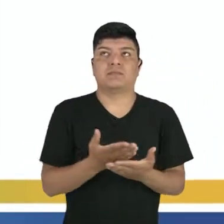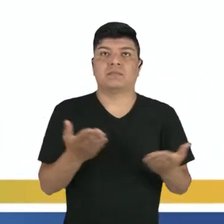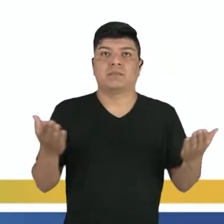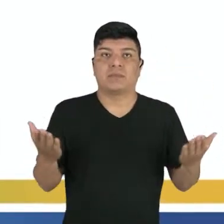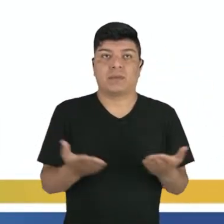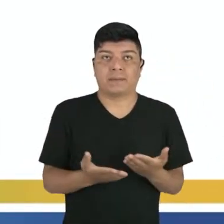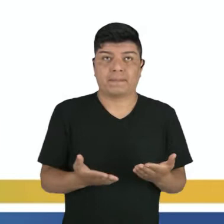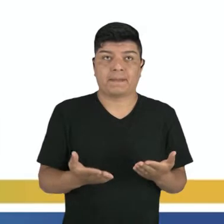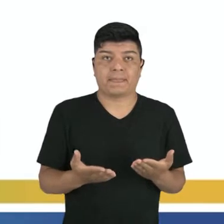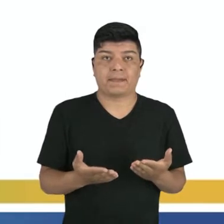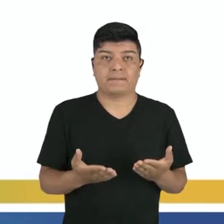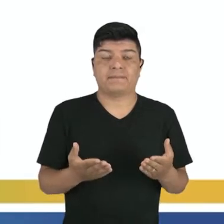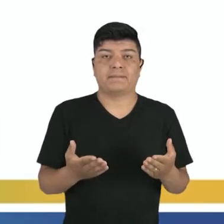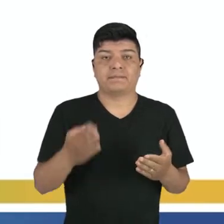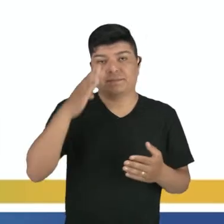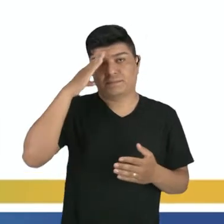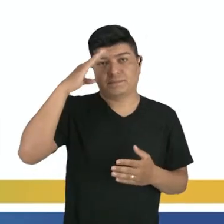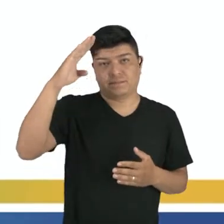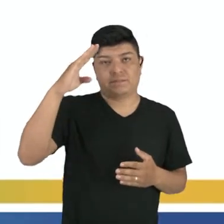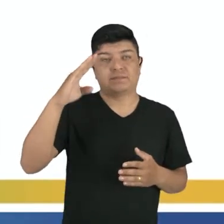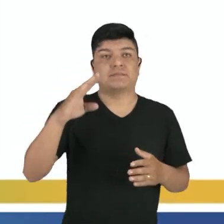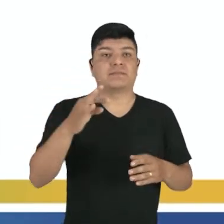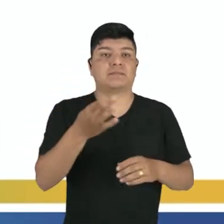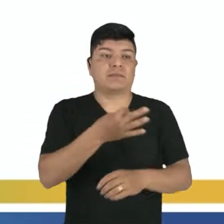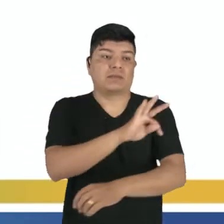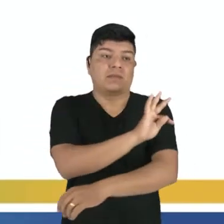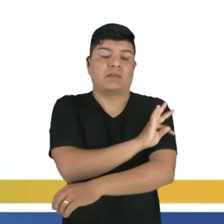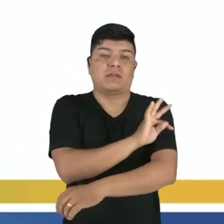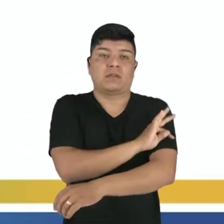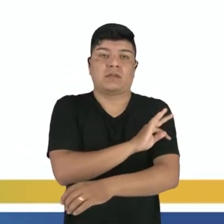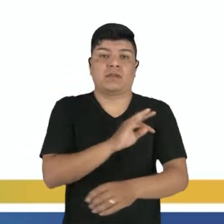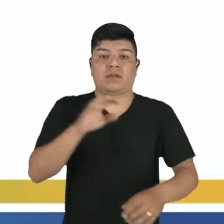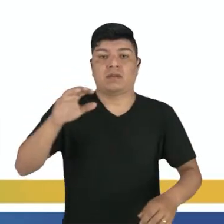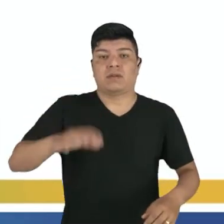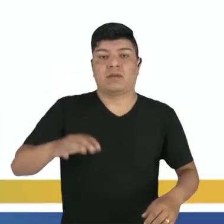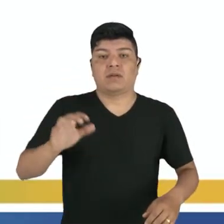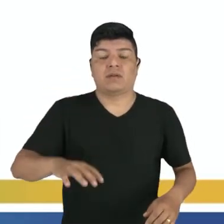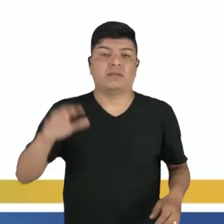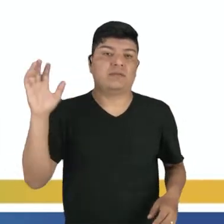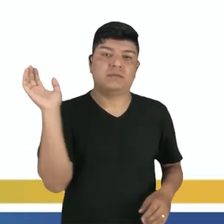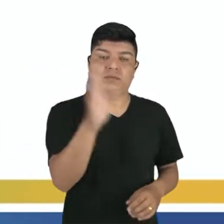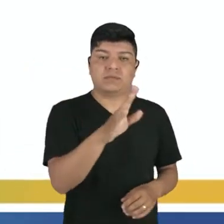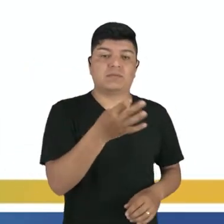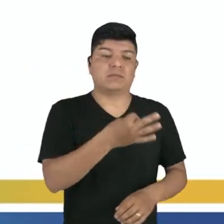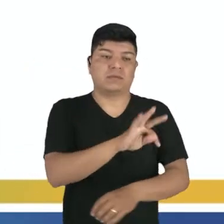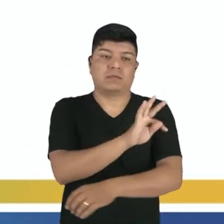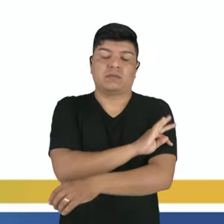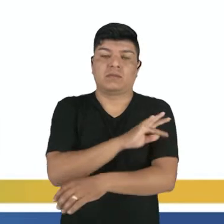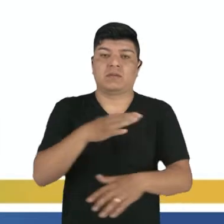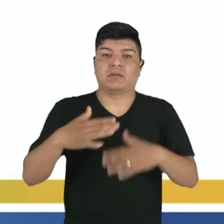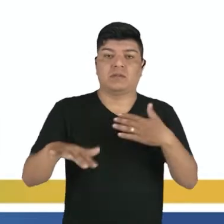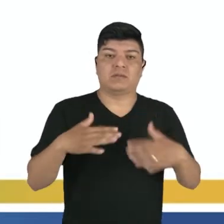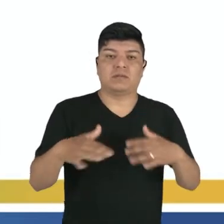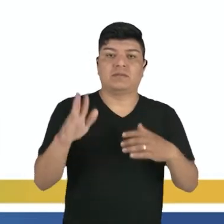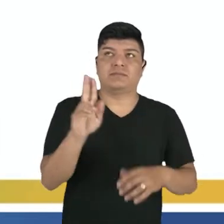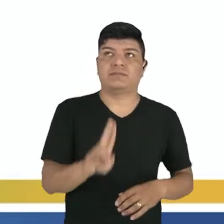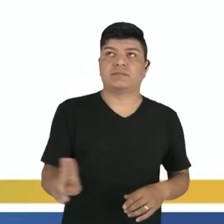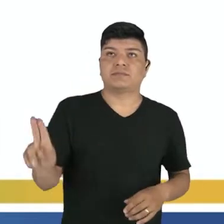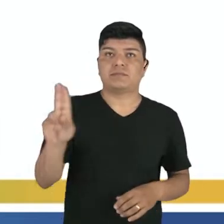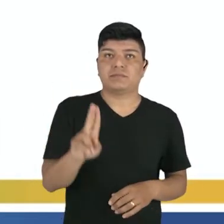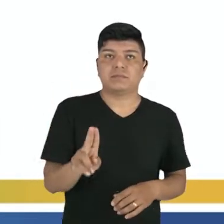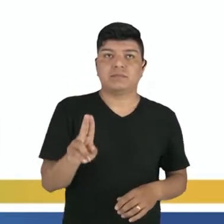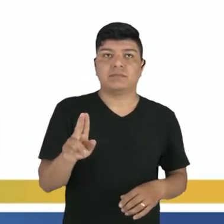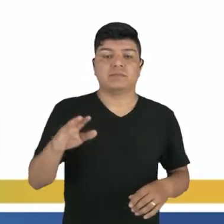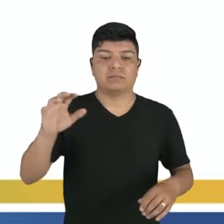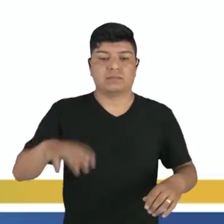agora o campo nos fundamentos os fundamentos técnicos do Voleibol são as técnicas e movimentos utilizados